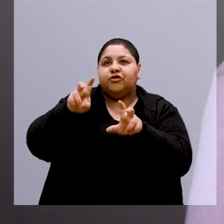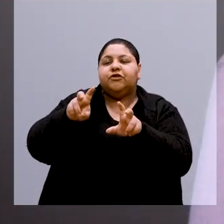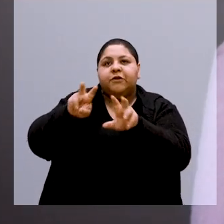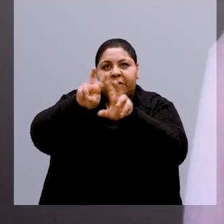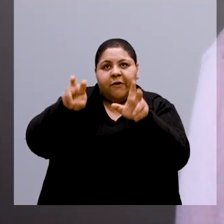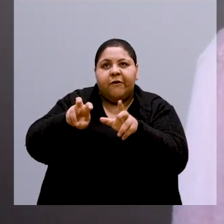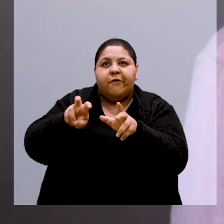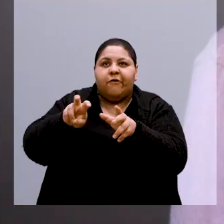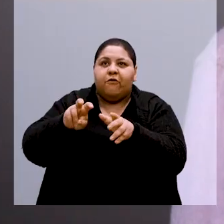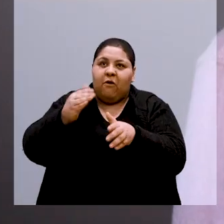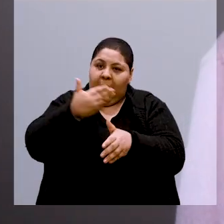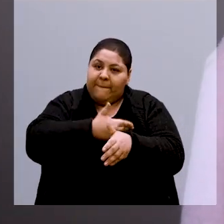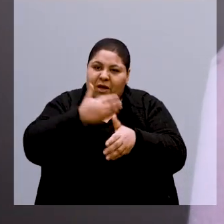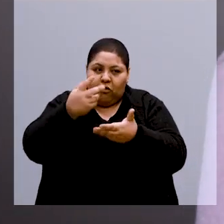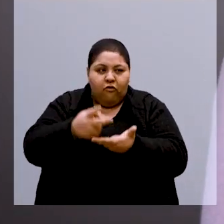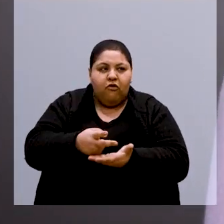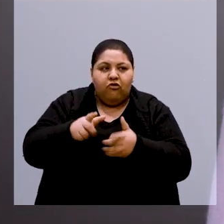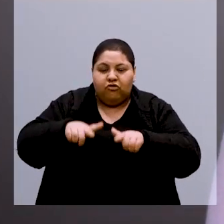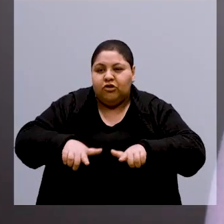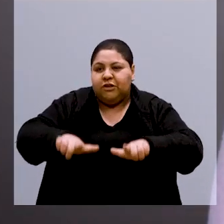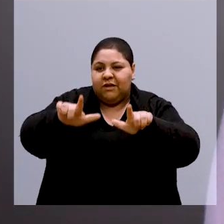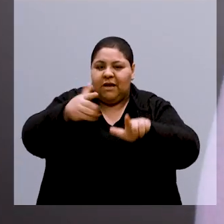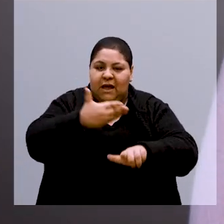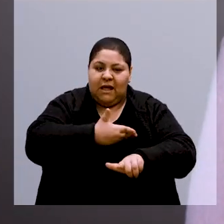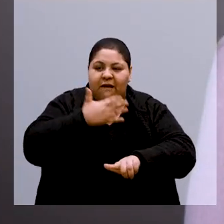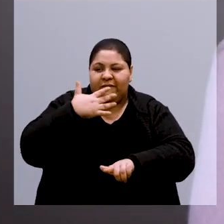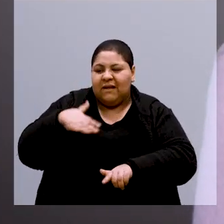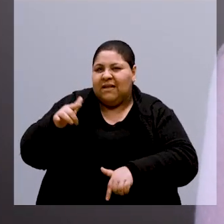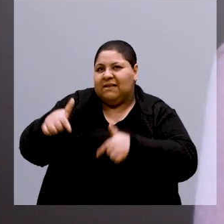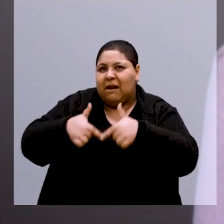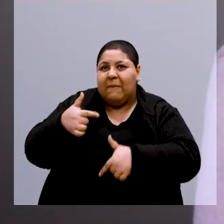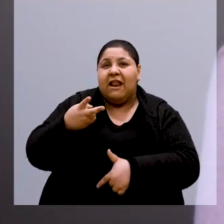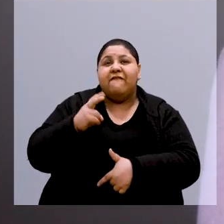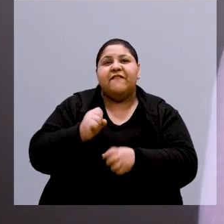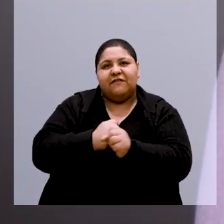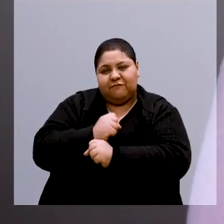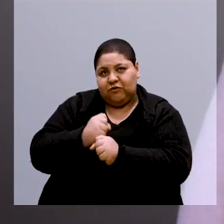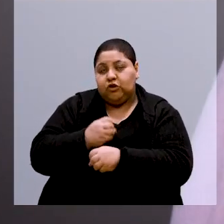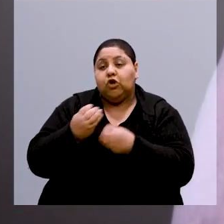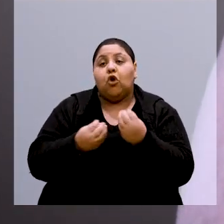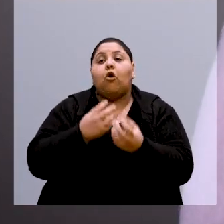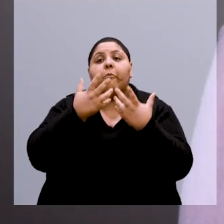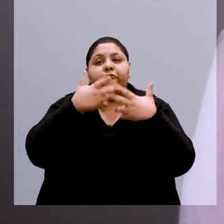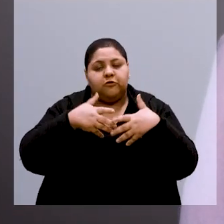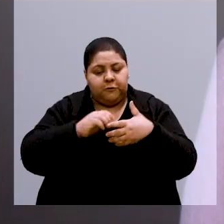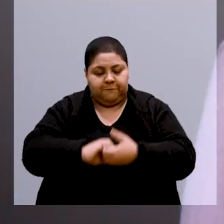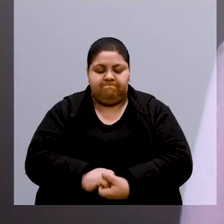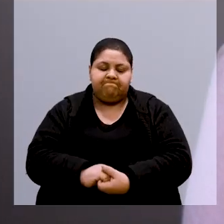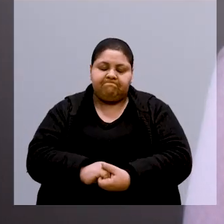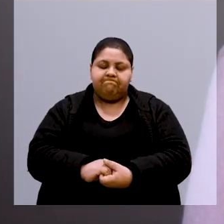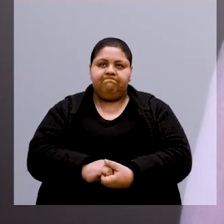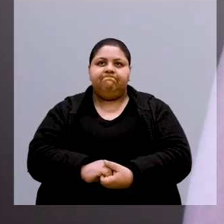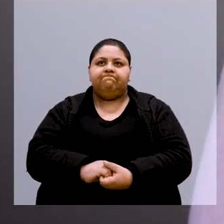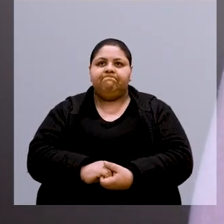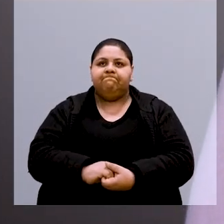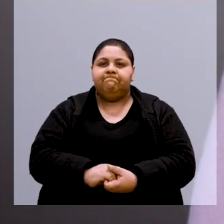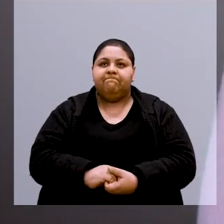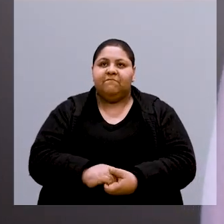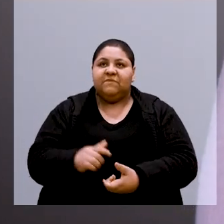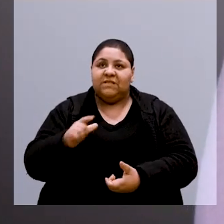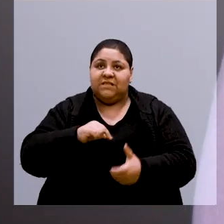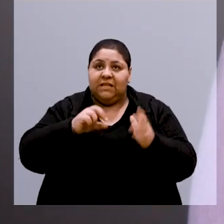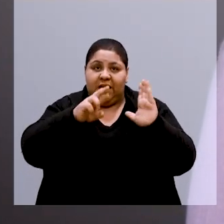hospital recebeu, foi o título de Hospital Amigo da Criança. Então a gente trabalha já há 20 anos, né? Como funciona isso, né? A